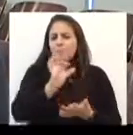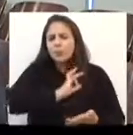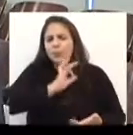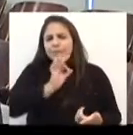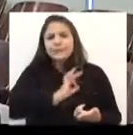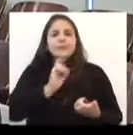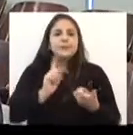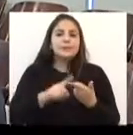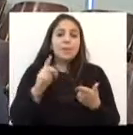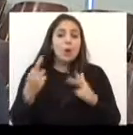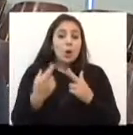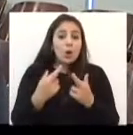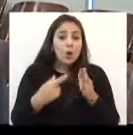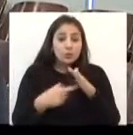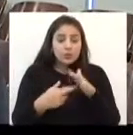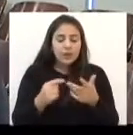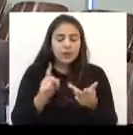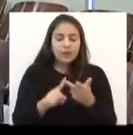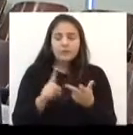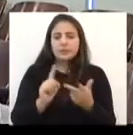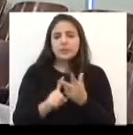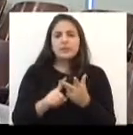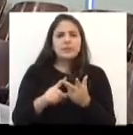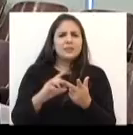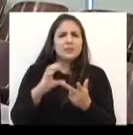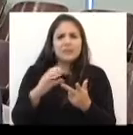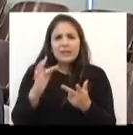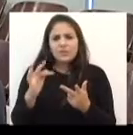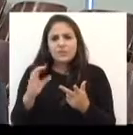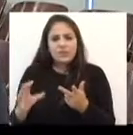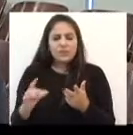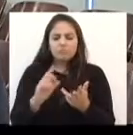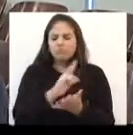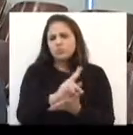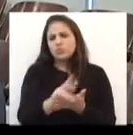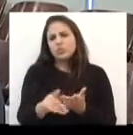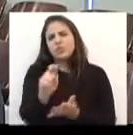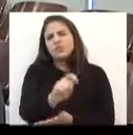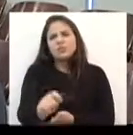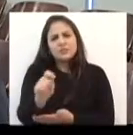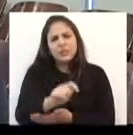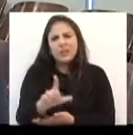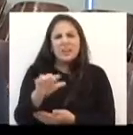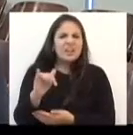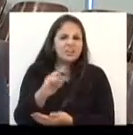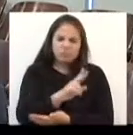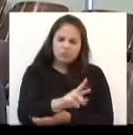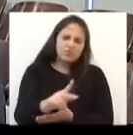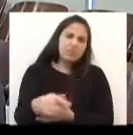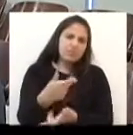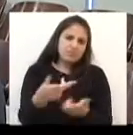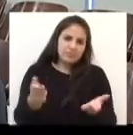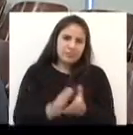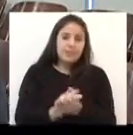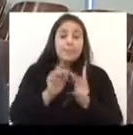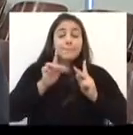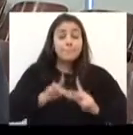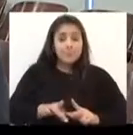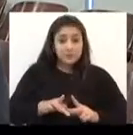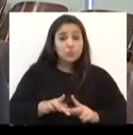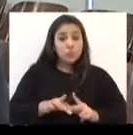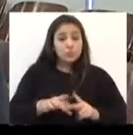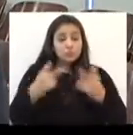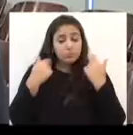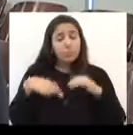com a Polícia Rodoviária Federal, o CFC, Senat, Lions e outras entidades e pessoas físicas também